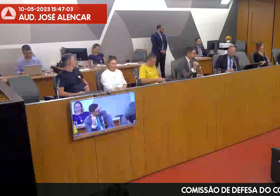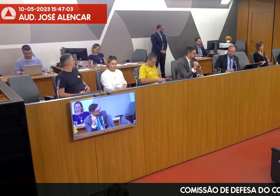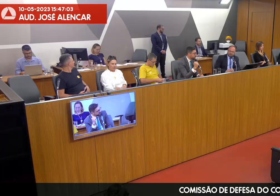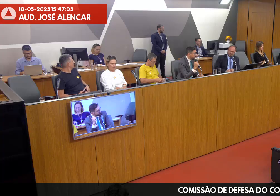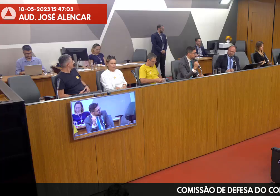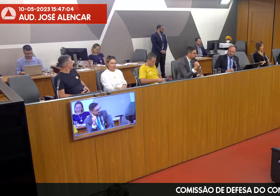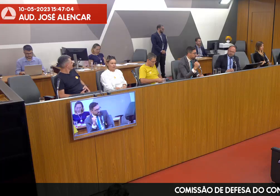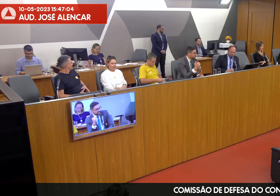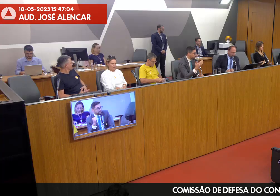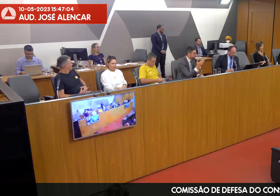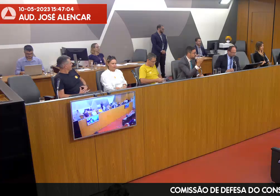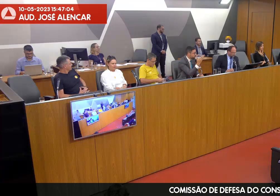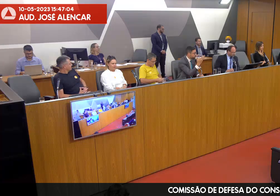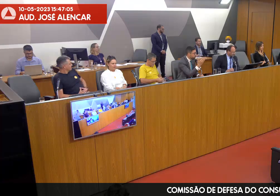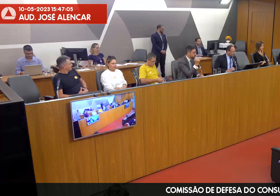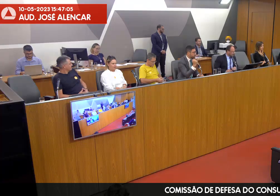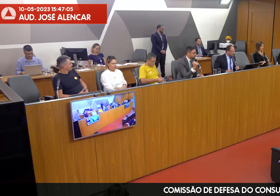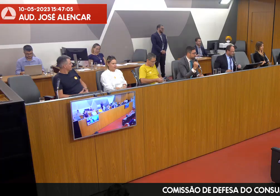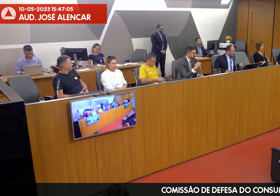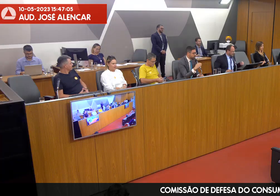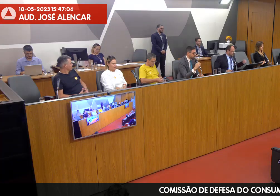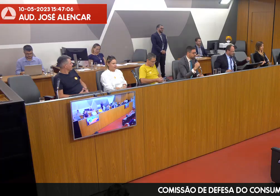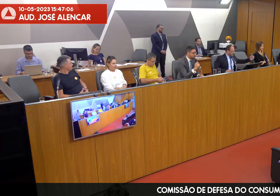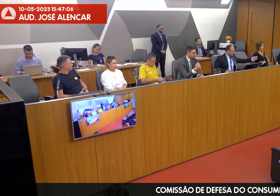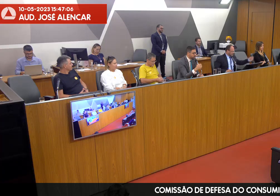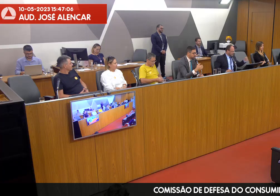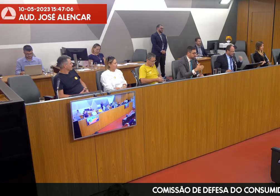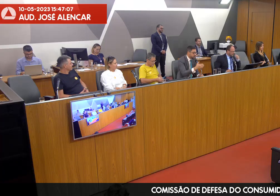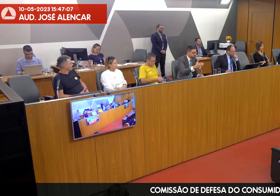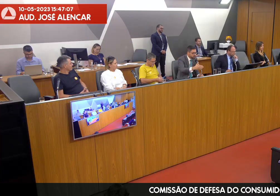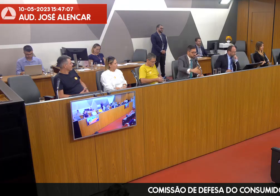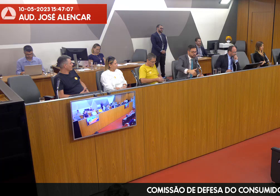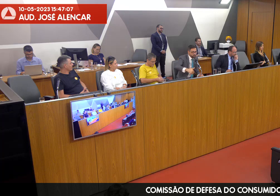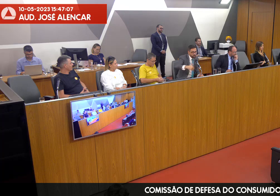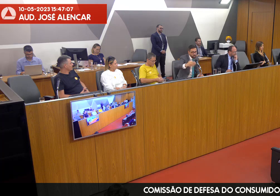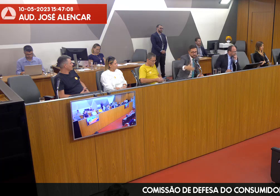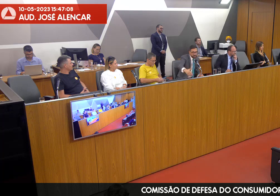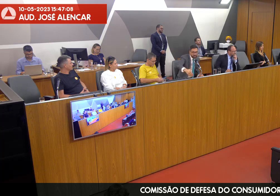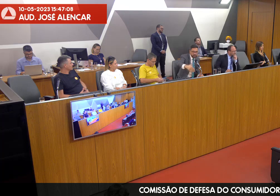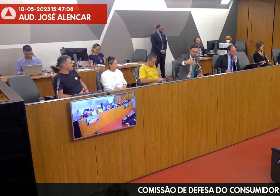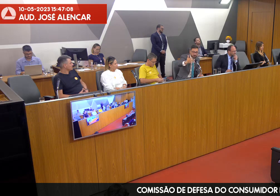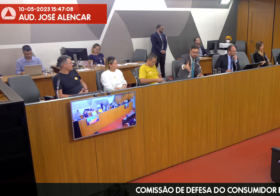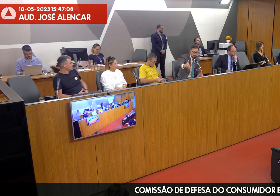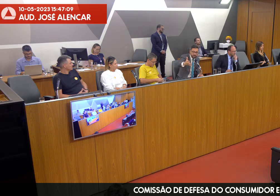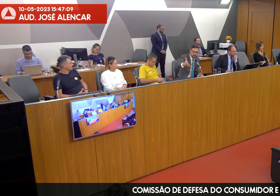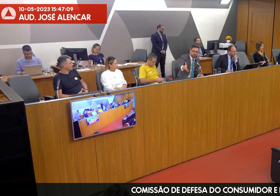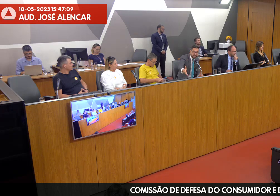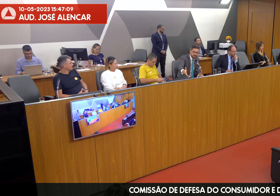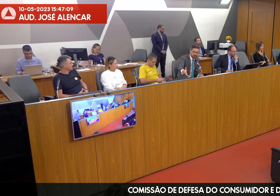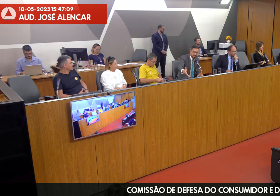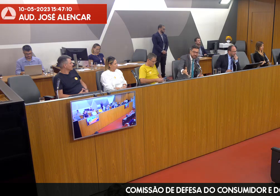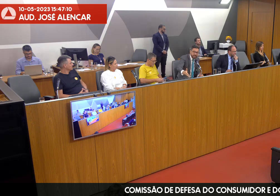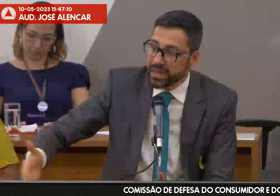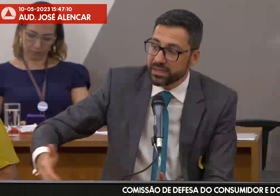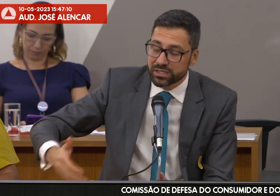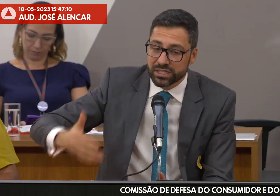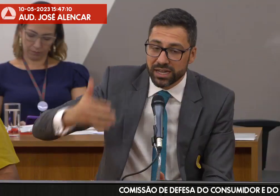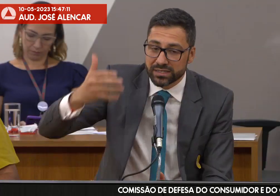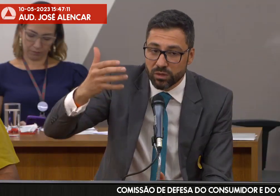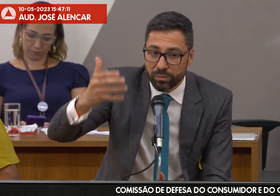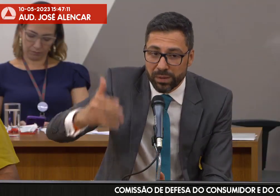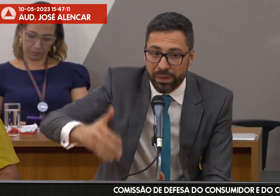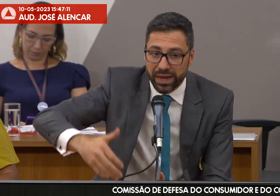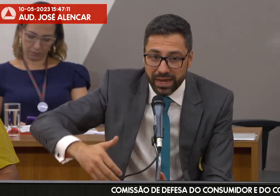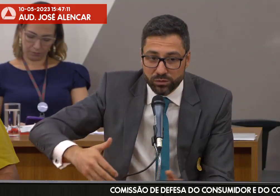infelizmente ao longo desses anos todos que eu advogo Quando essas pessoas estão dispostas a fazer o mal como eles fizeram